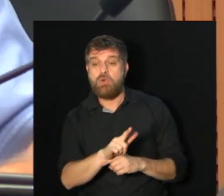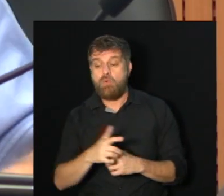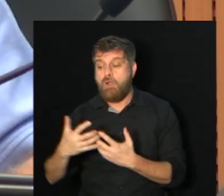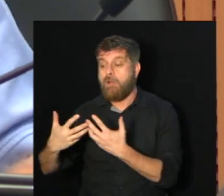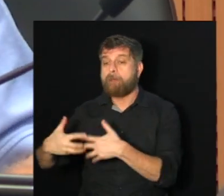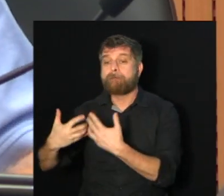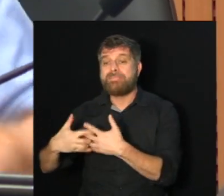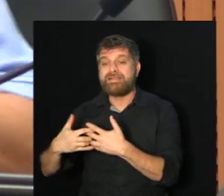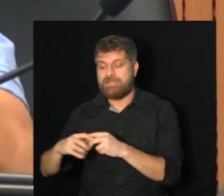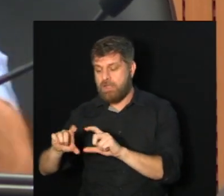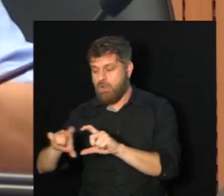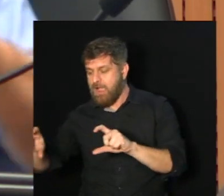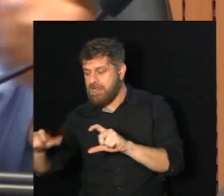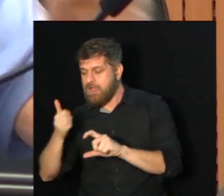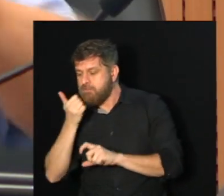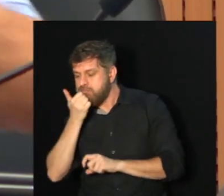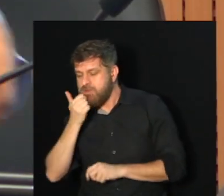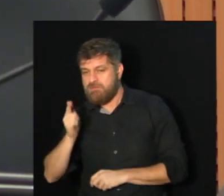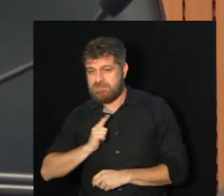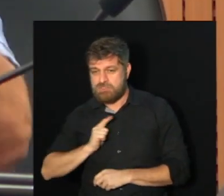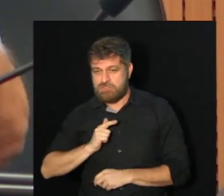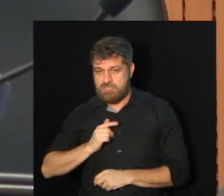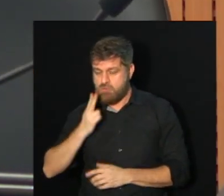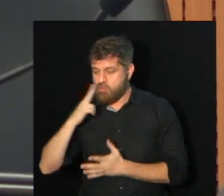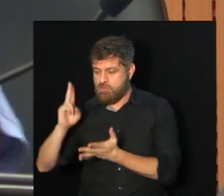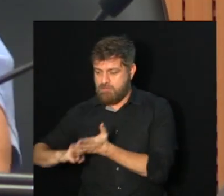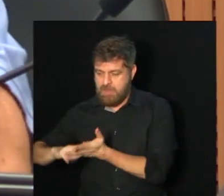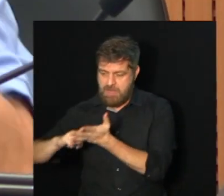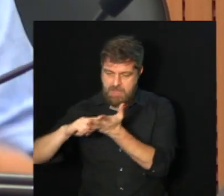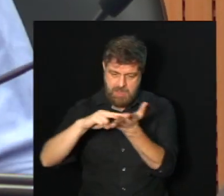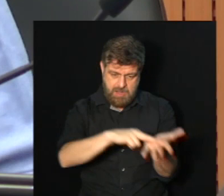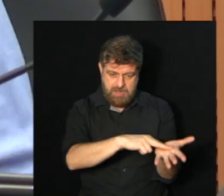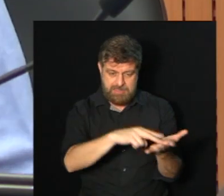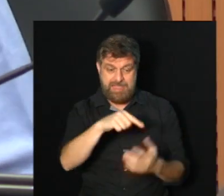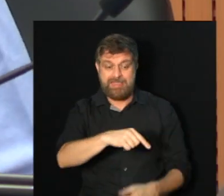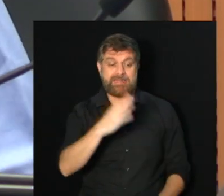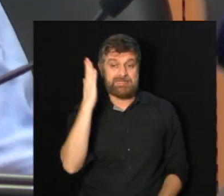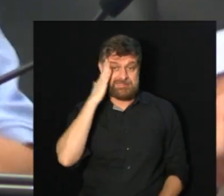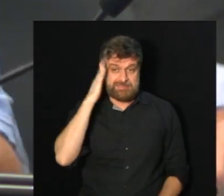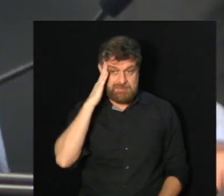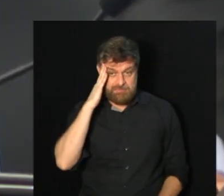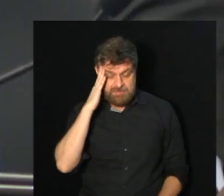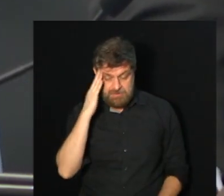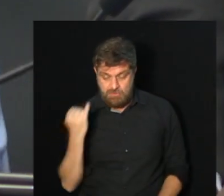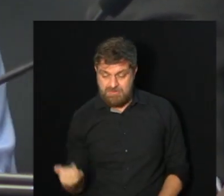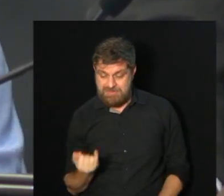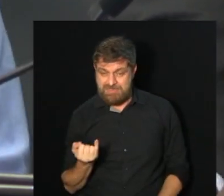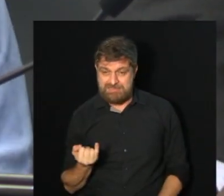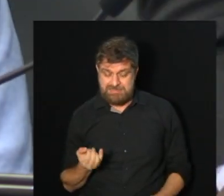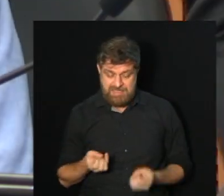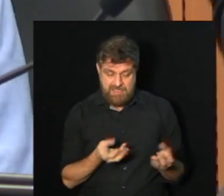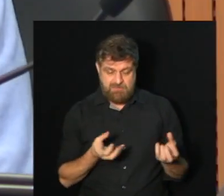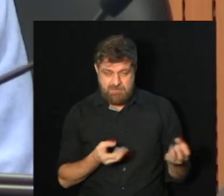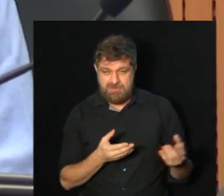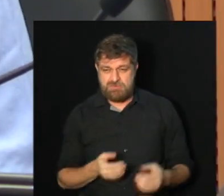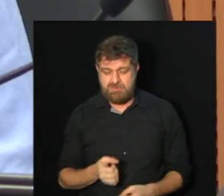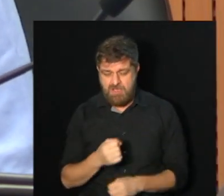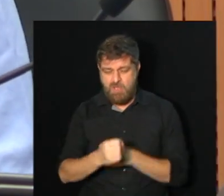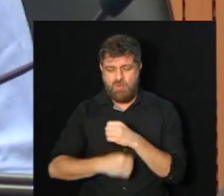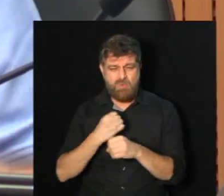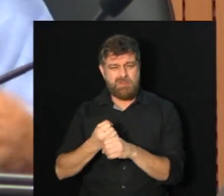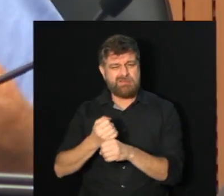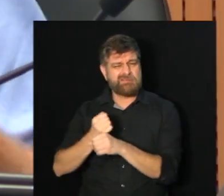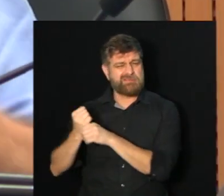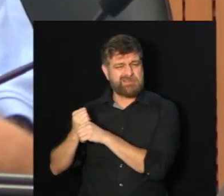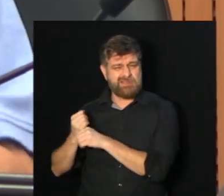tinha consigo. E você, então, mandava uma carta e ele tinha conhecimento disso. Uns anos atrás, se passou a cobrar uma